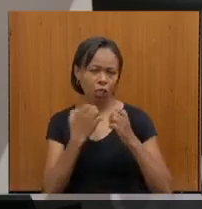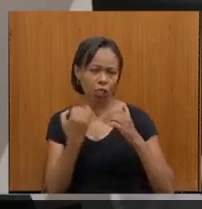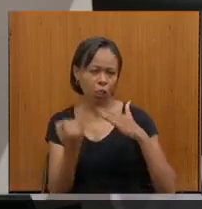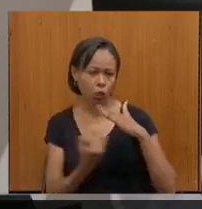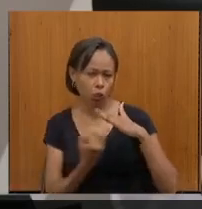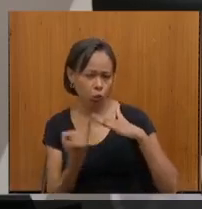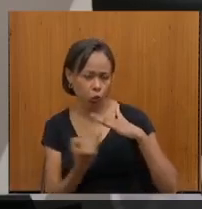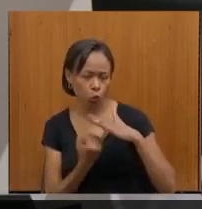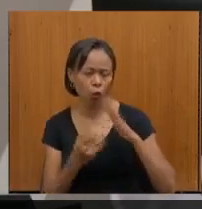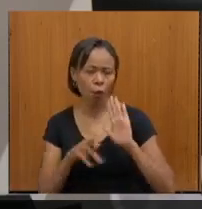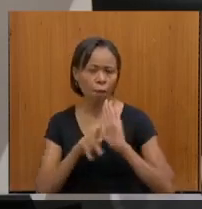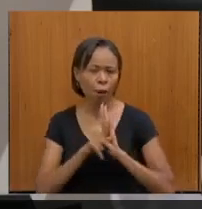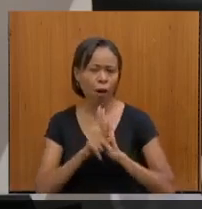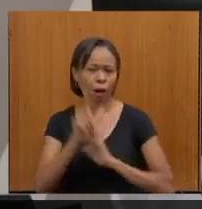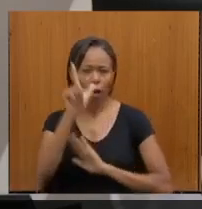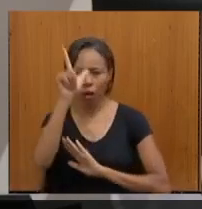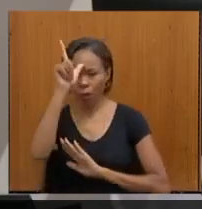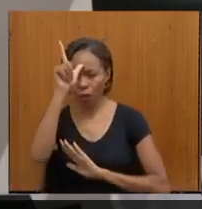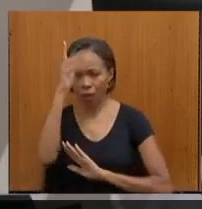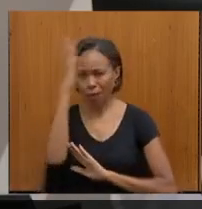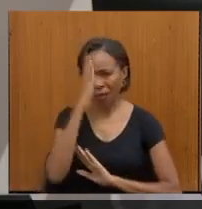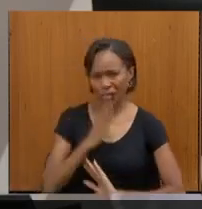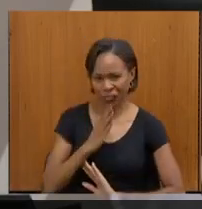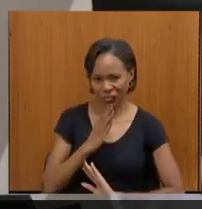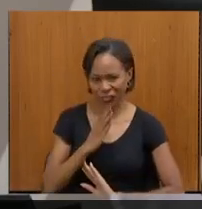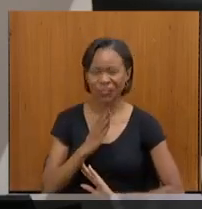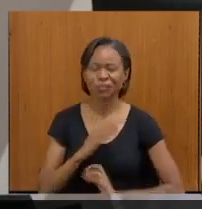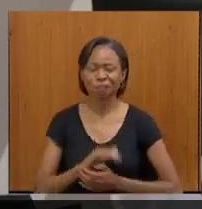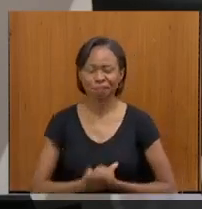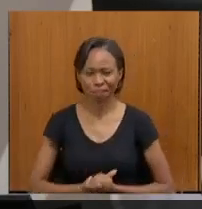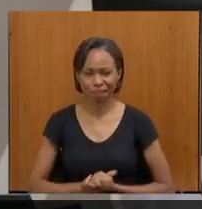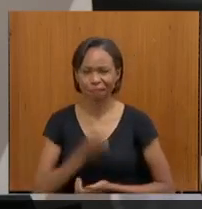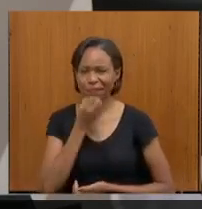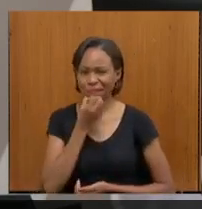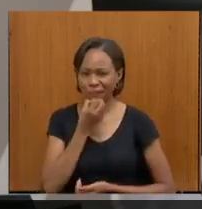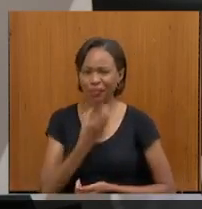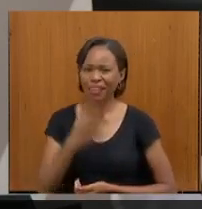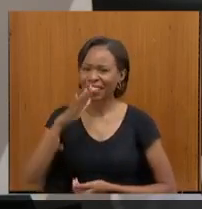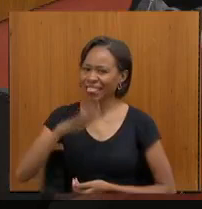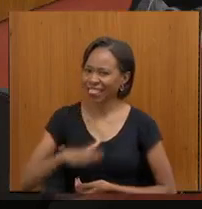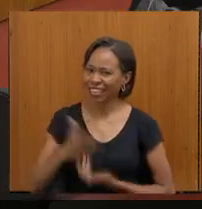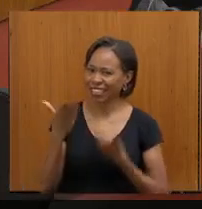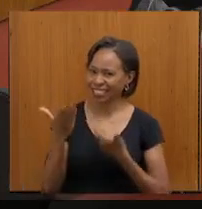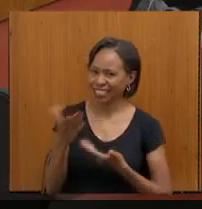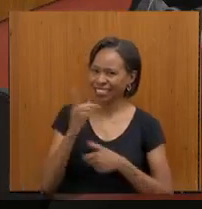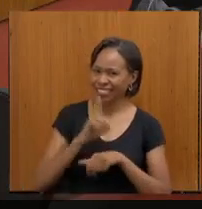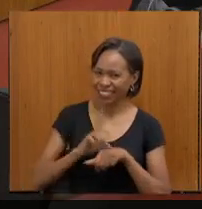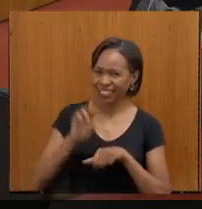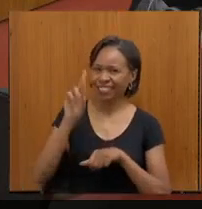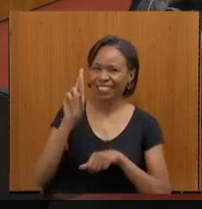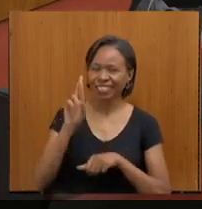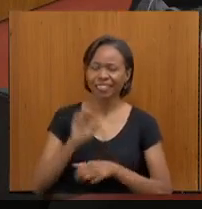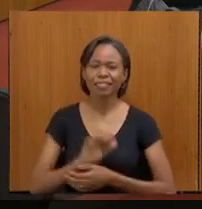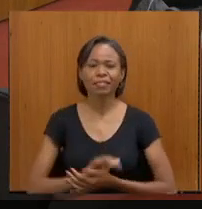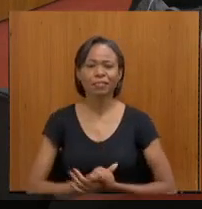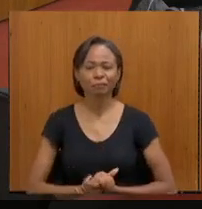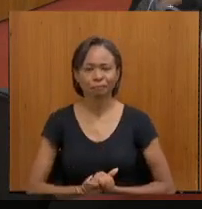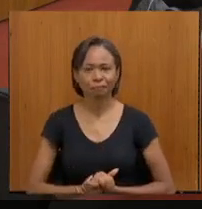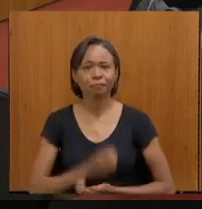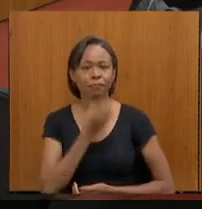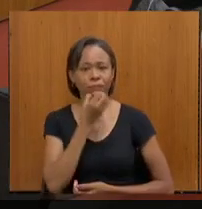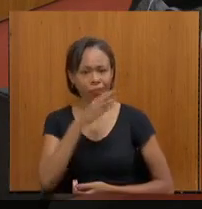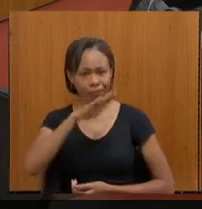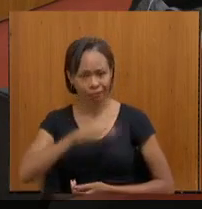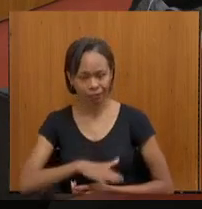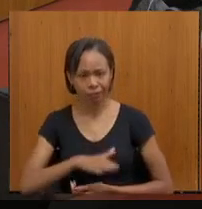e mercado na Alemanha Boa tarde Dr manga tem quiosque Boa